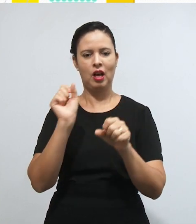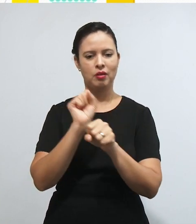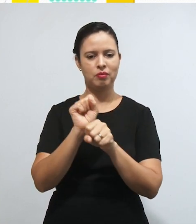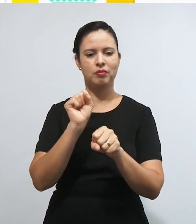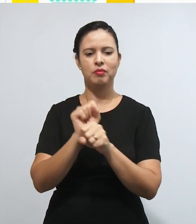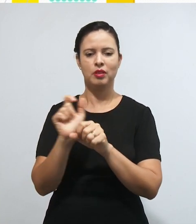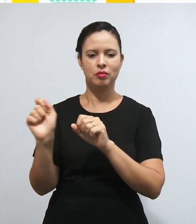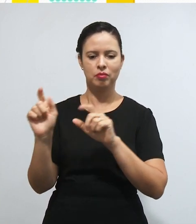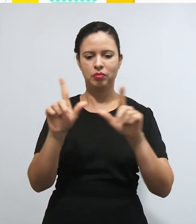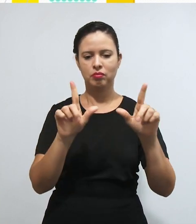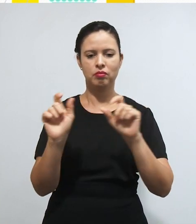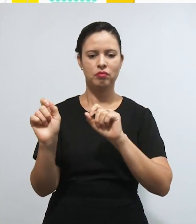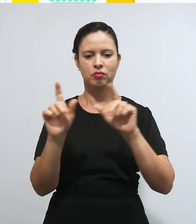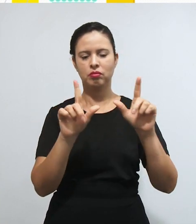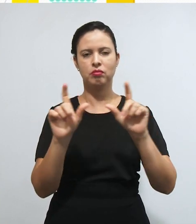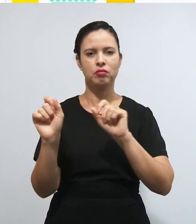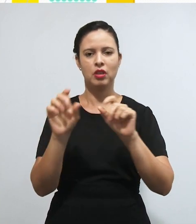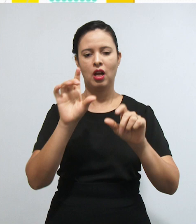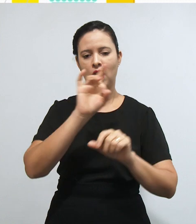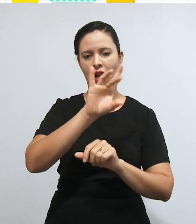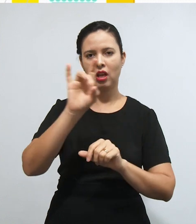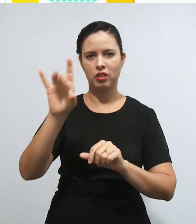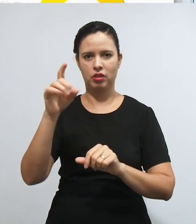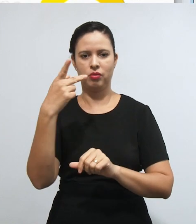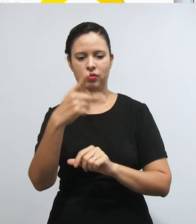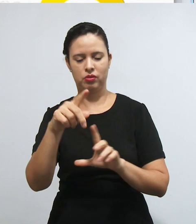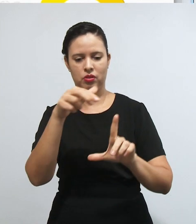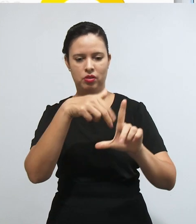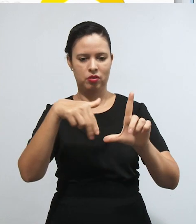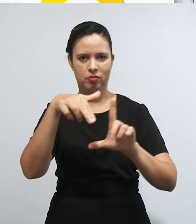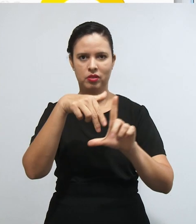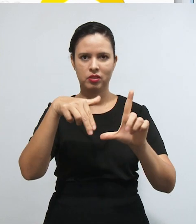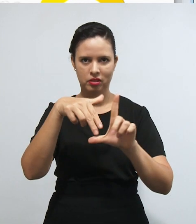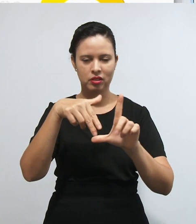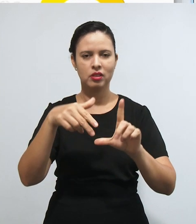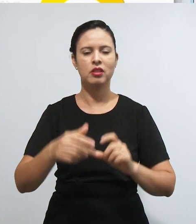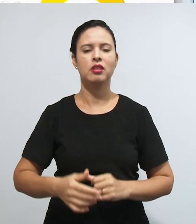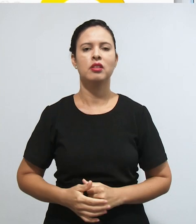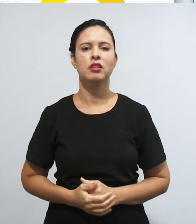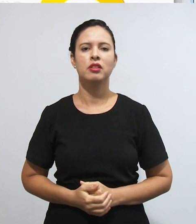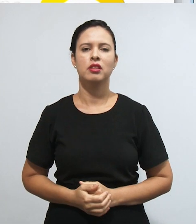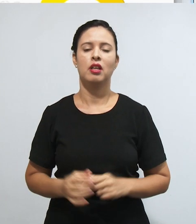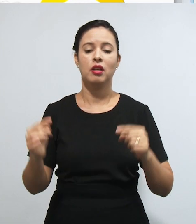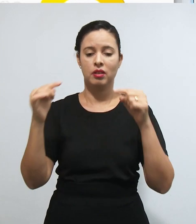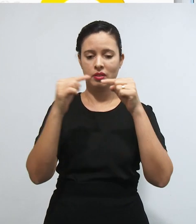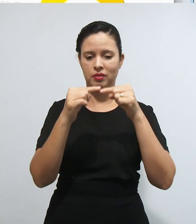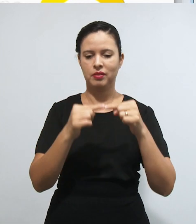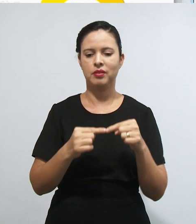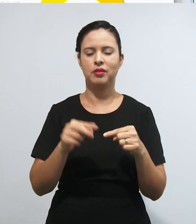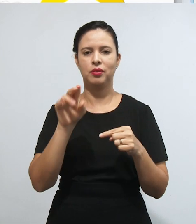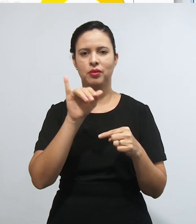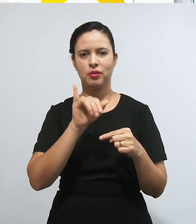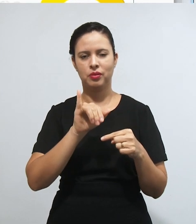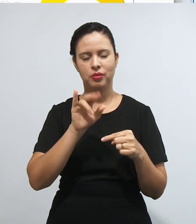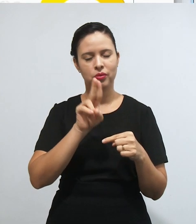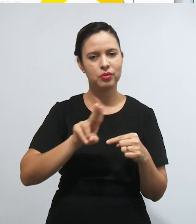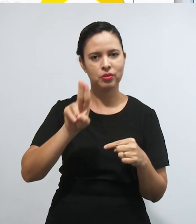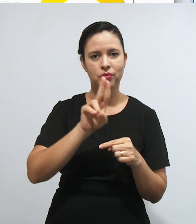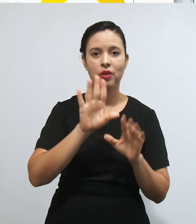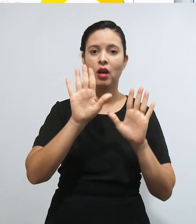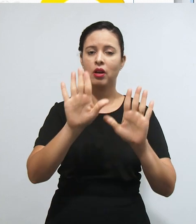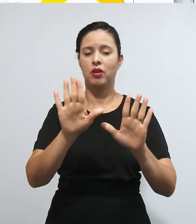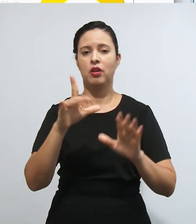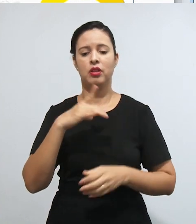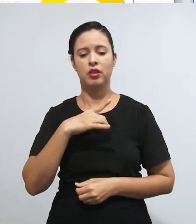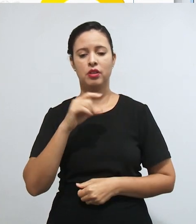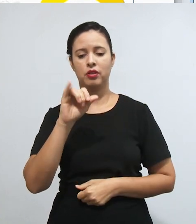no sentido volante e a terceira flutua. Tá? Então, aplicamos aqui. E, por fim, tem esse aqui também, né? Eu vou